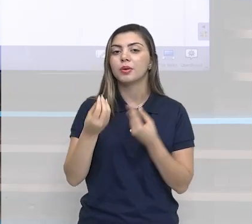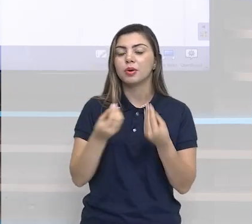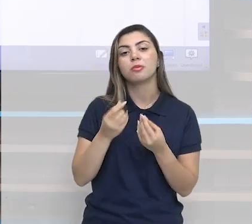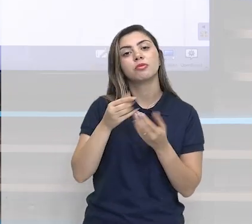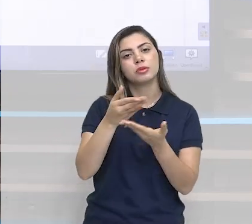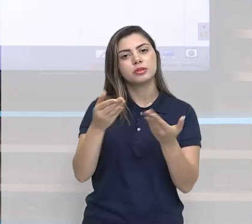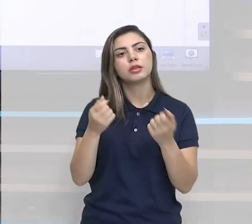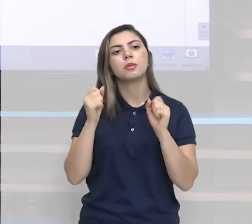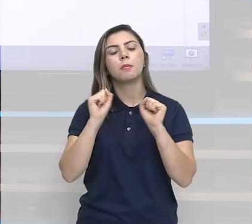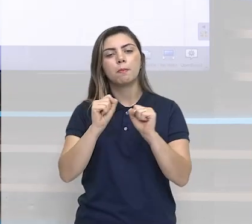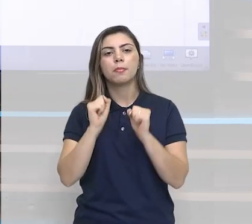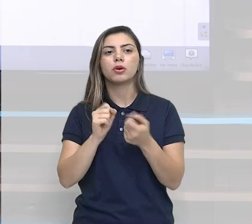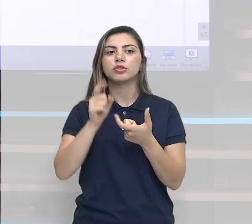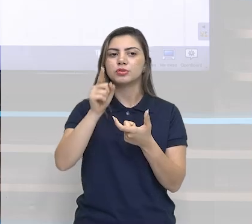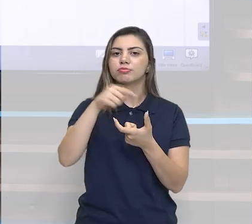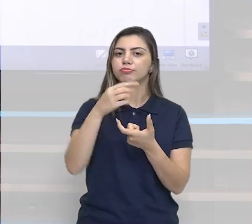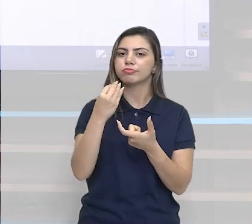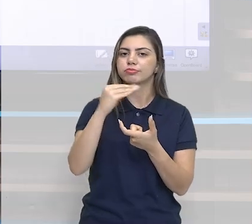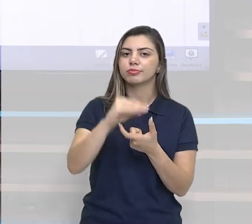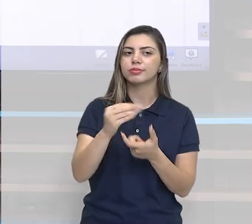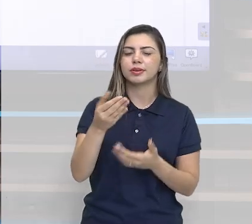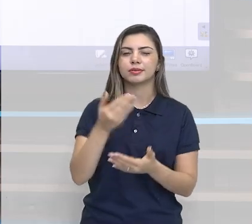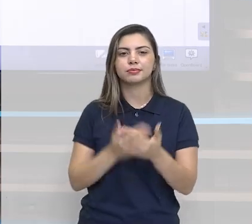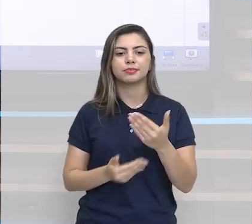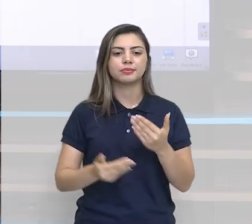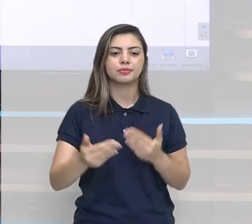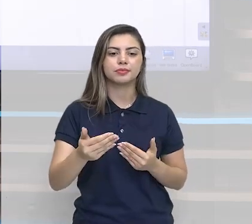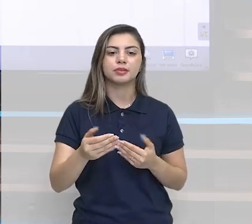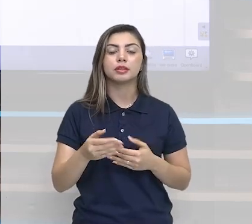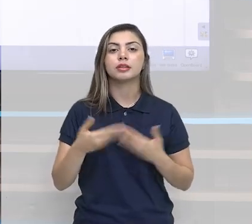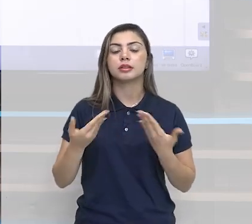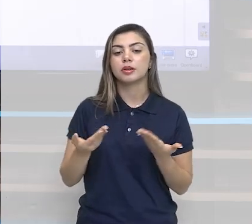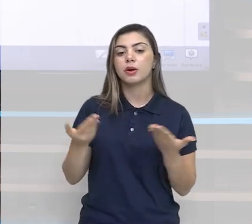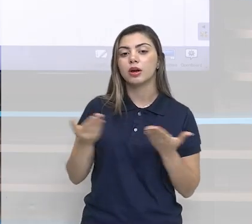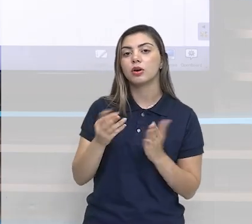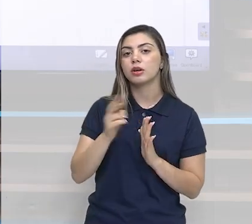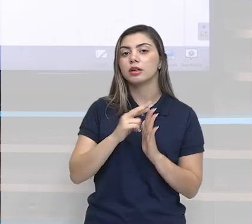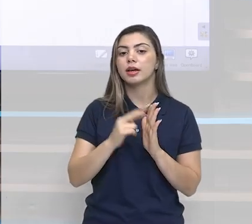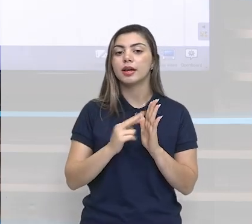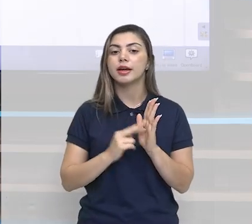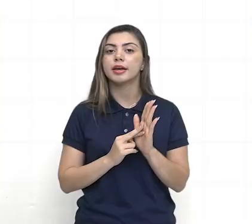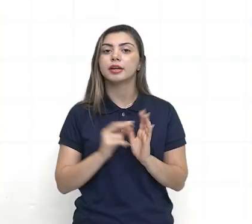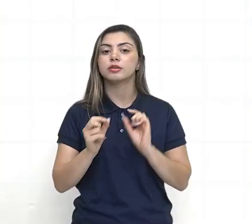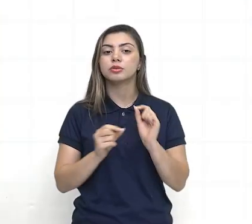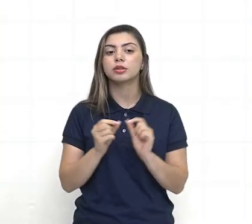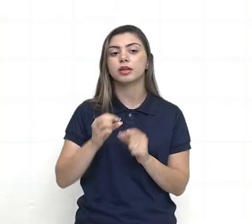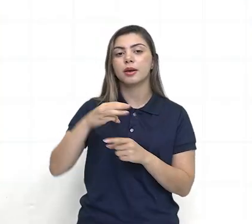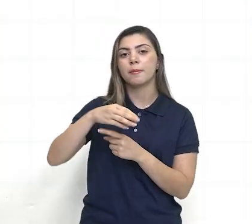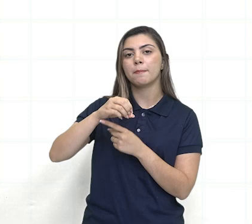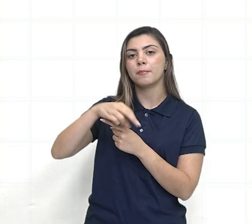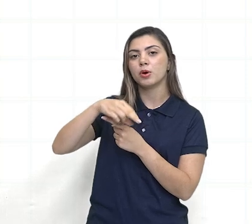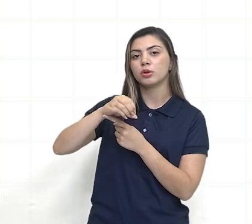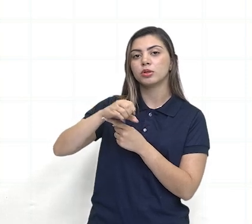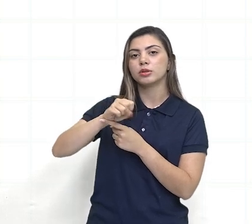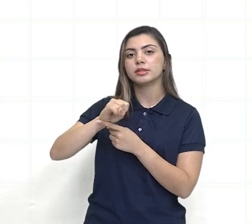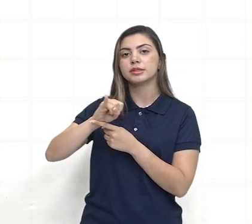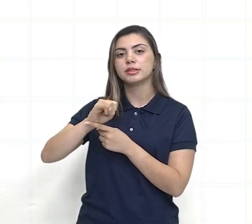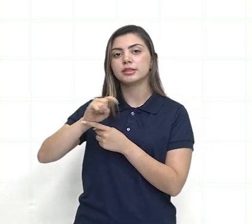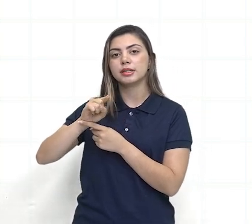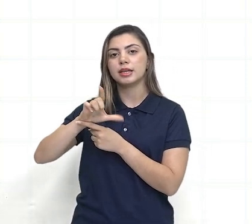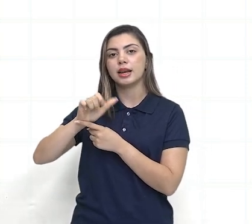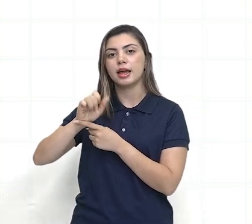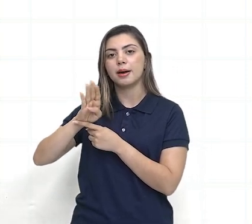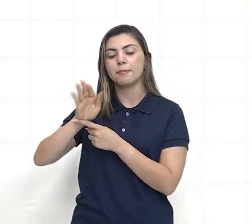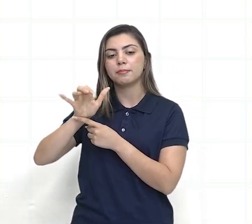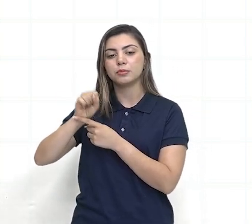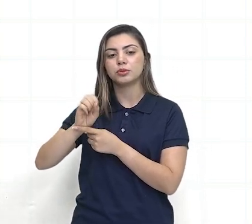o acento, coloque o acento. Vamos seguir então para a regra dos monossílabos tônicos. Lembrando que eu falei para você que nós